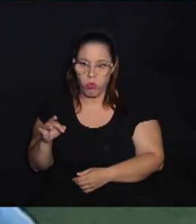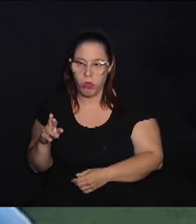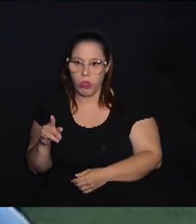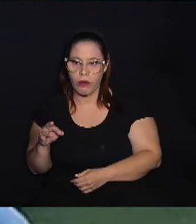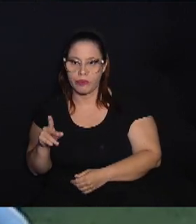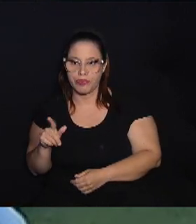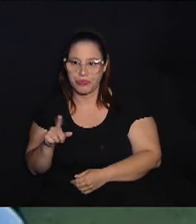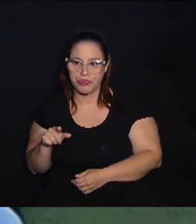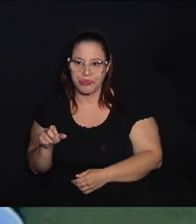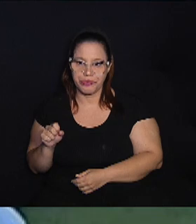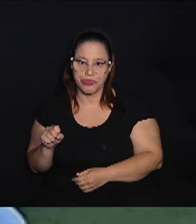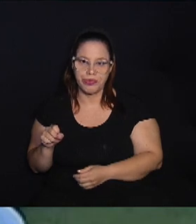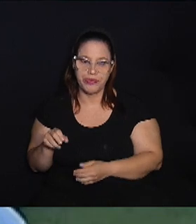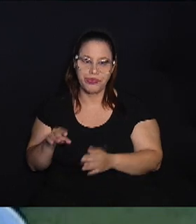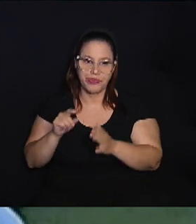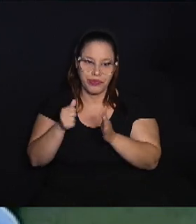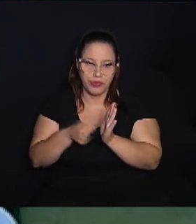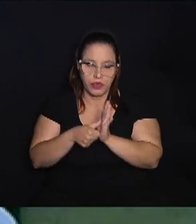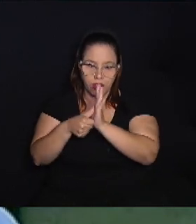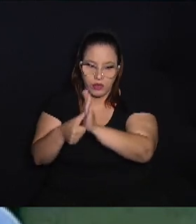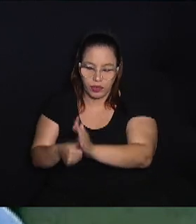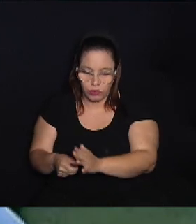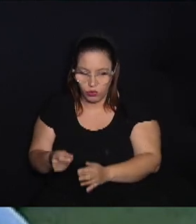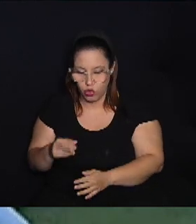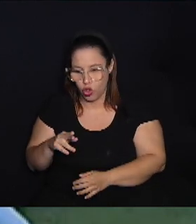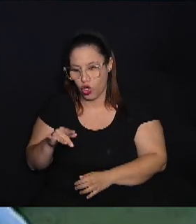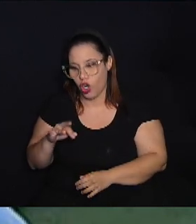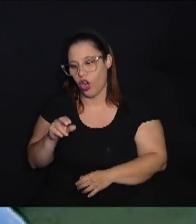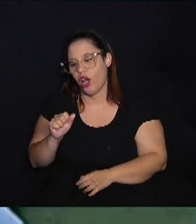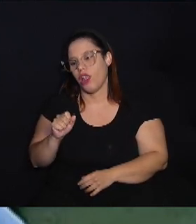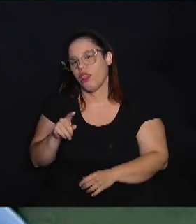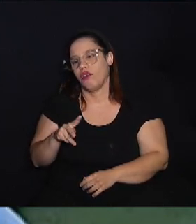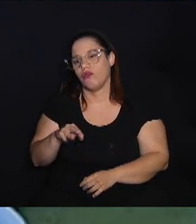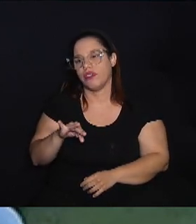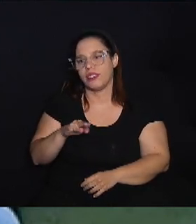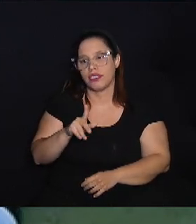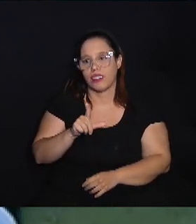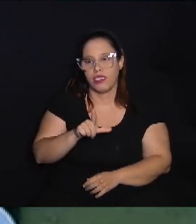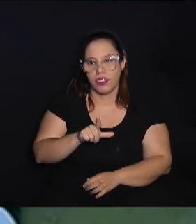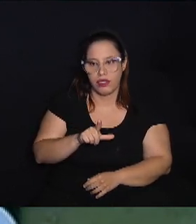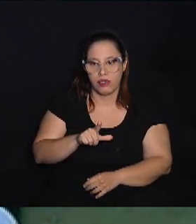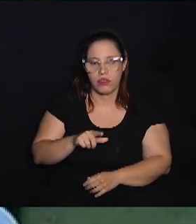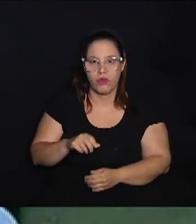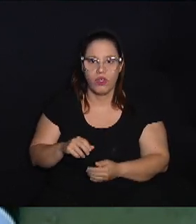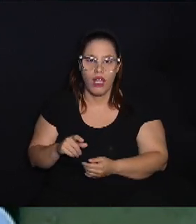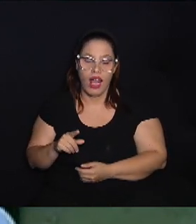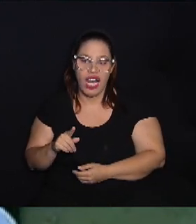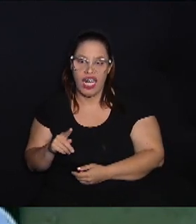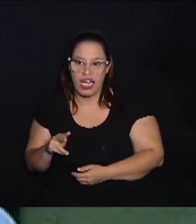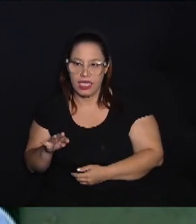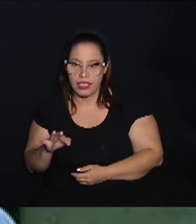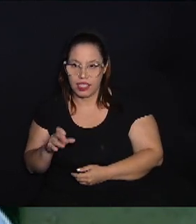regularização documental para emissão de nota fiscal, emissão de licenciamento ambiental. A gente